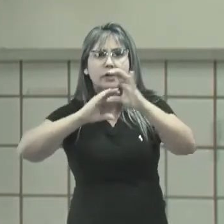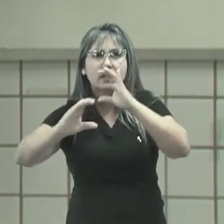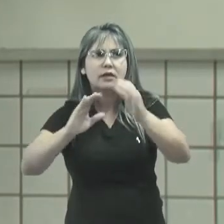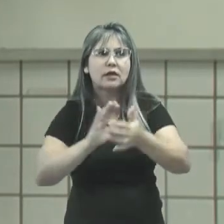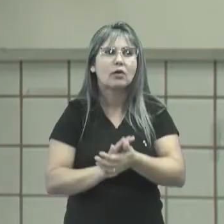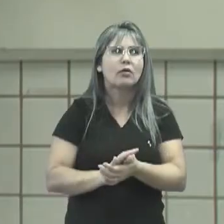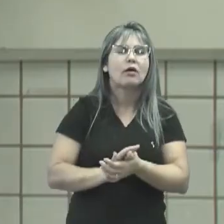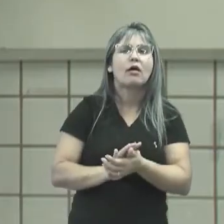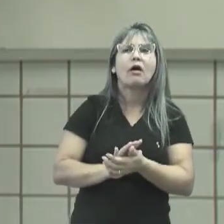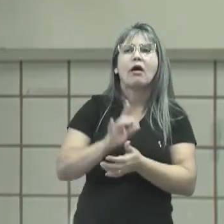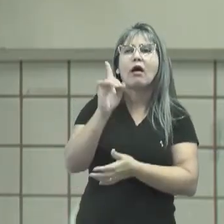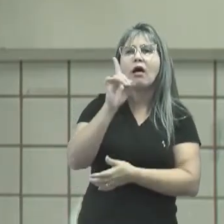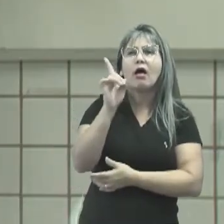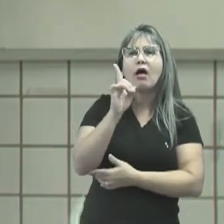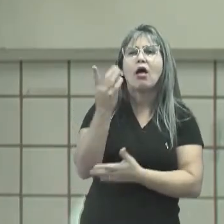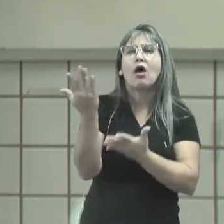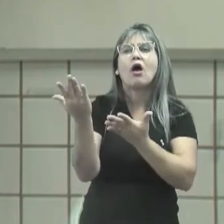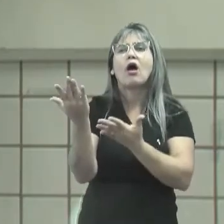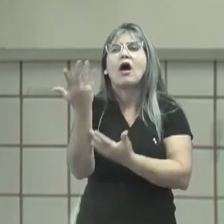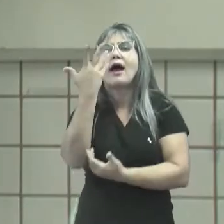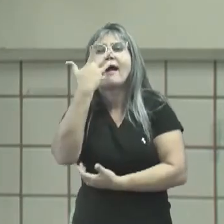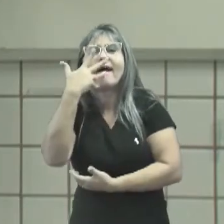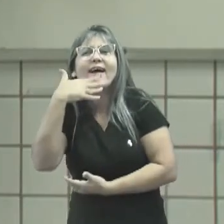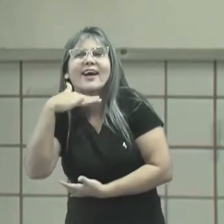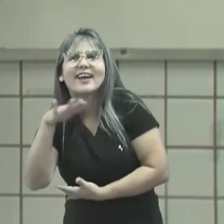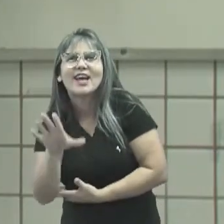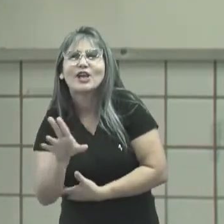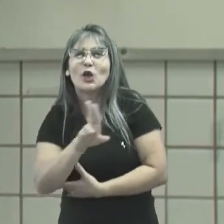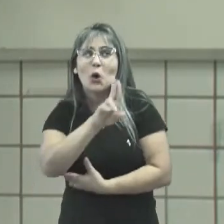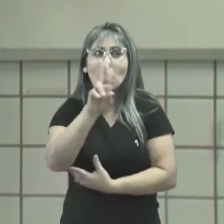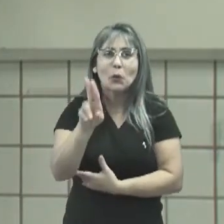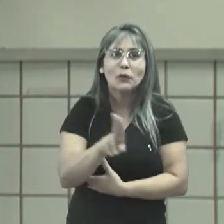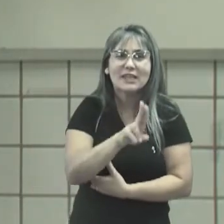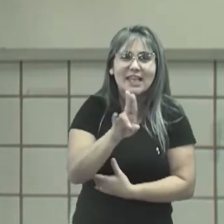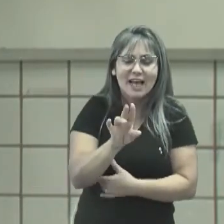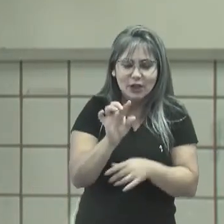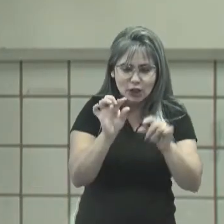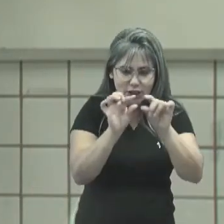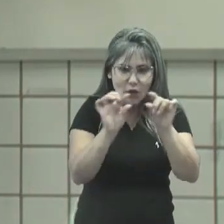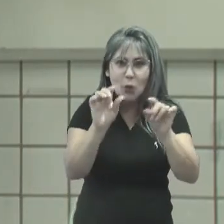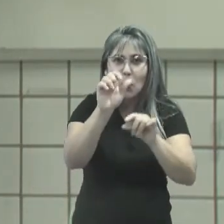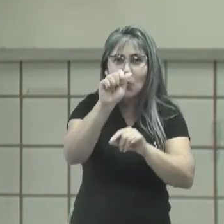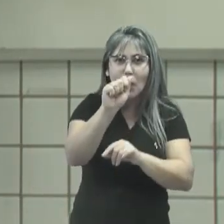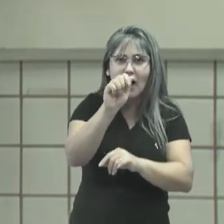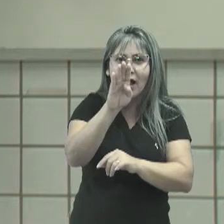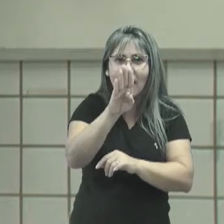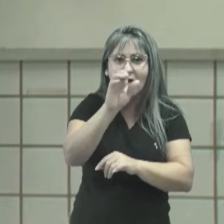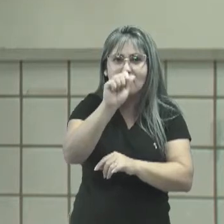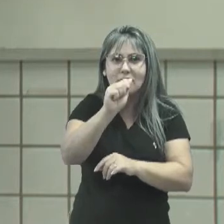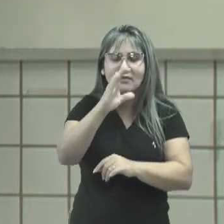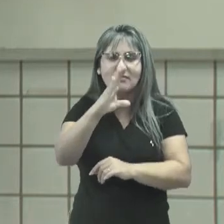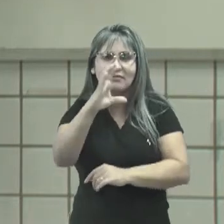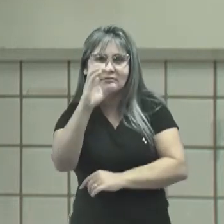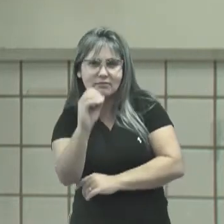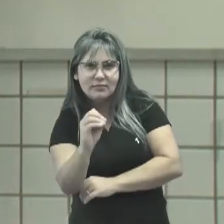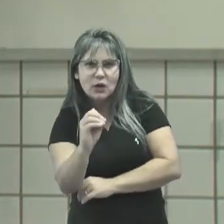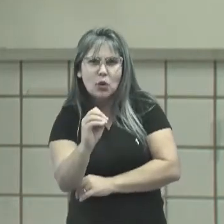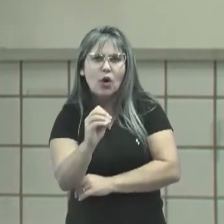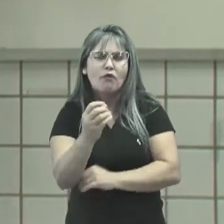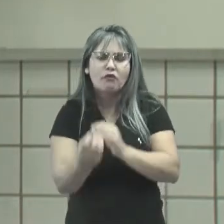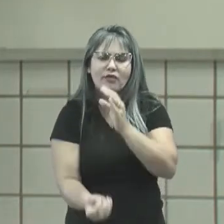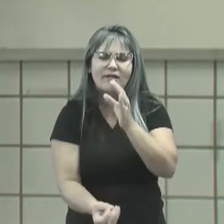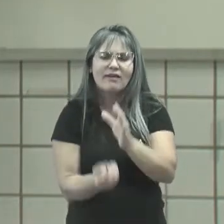ABA, que foi criada aproximadamente 5 mil anos antes de Cristo, né? Mas que hoje, ainda hoje, se